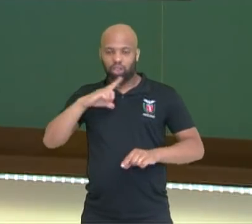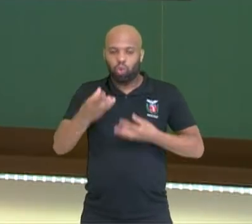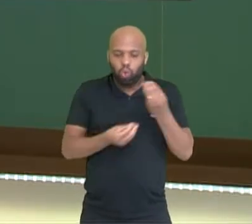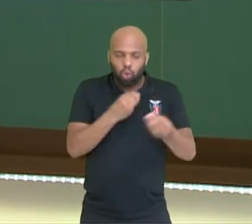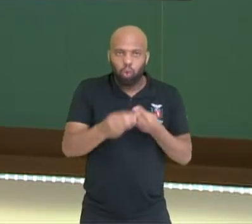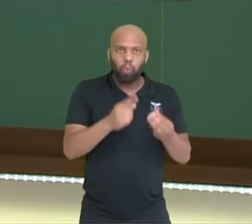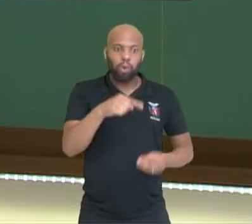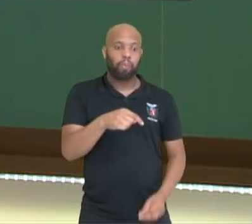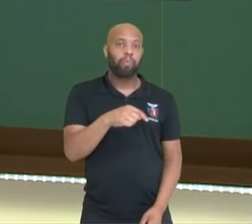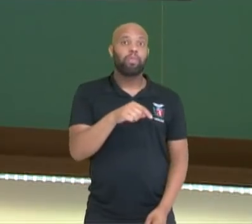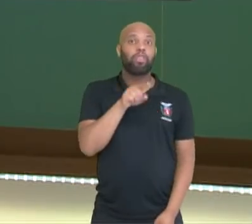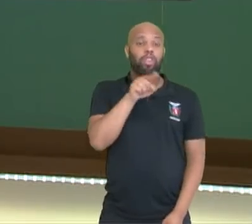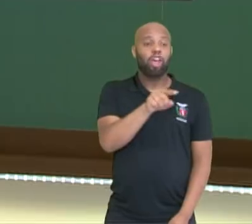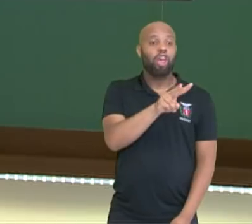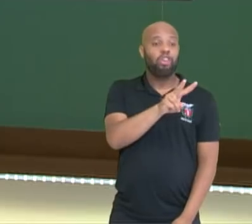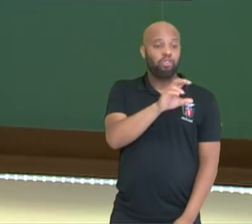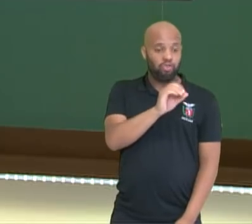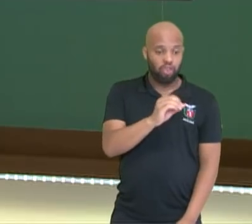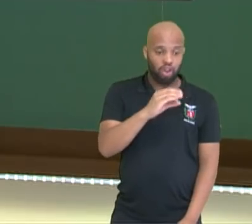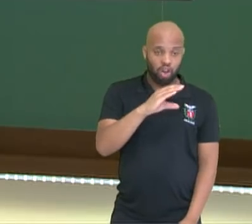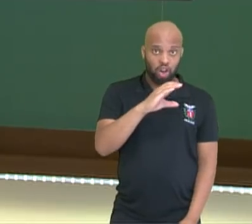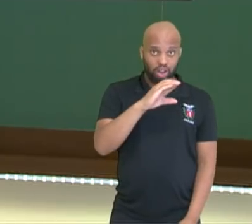no passado vossa mercê.